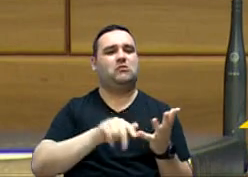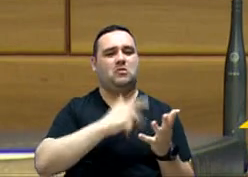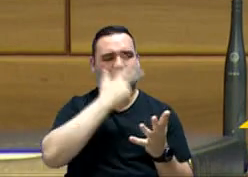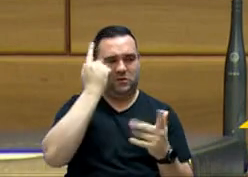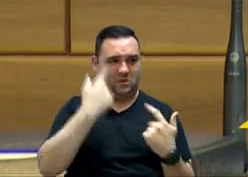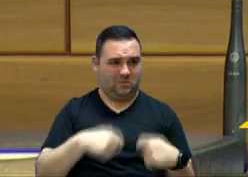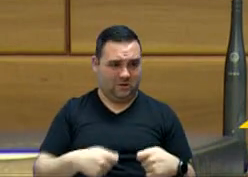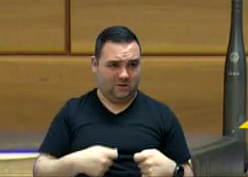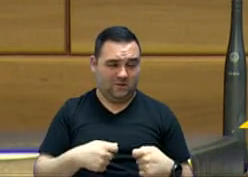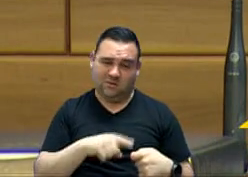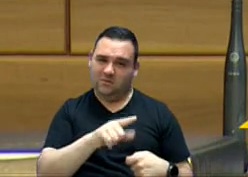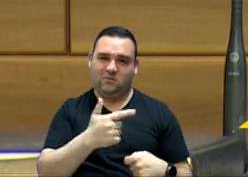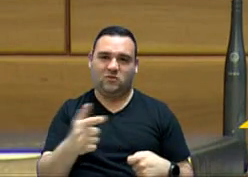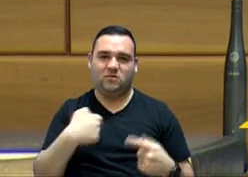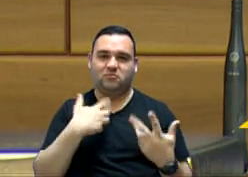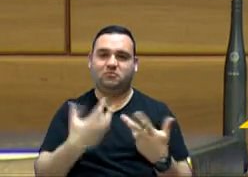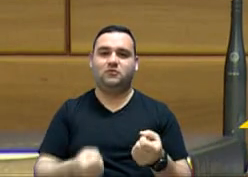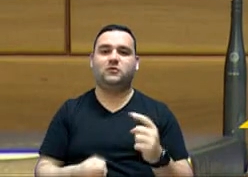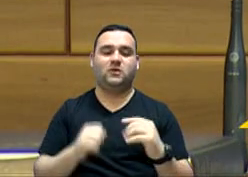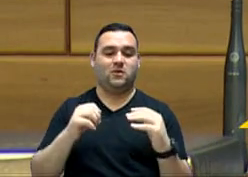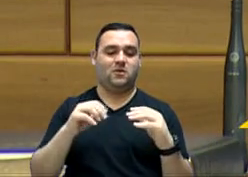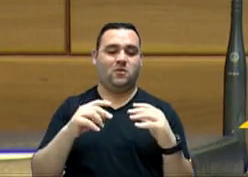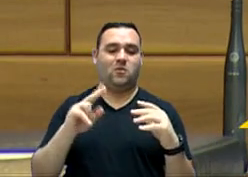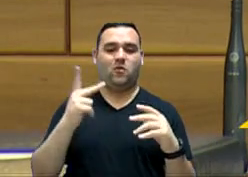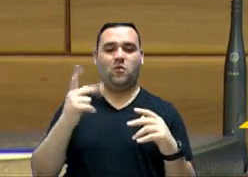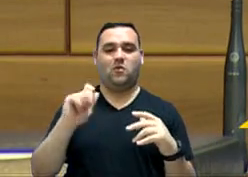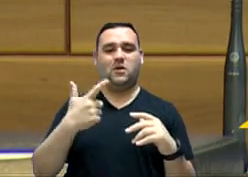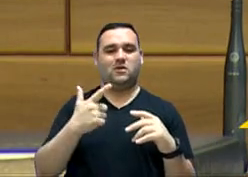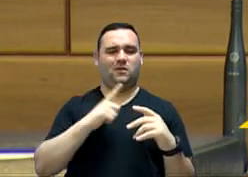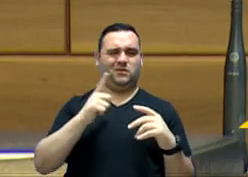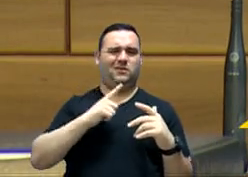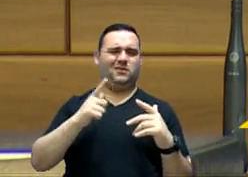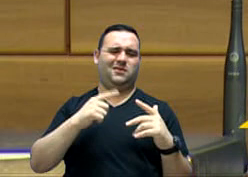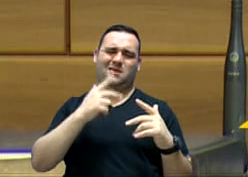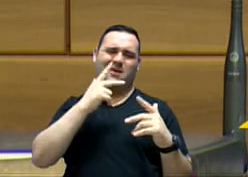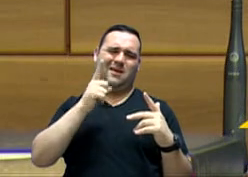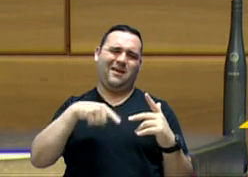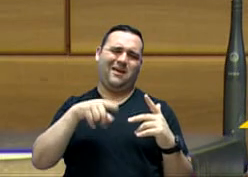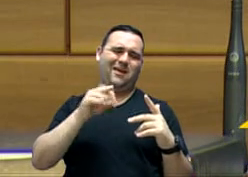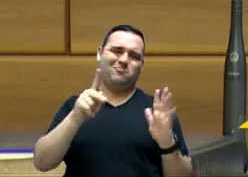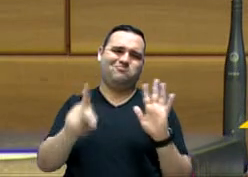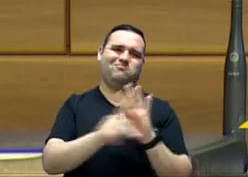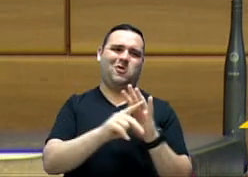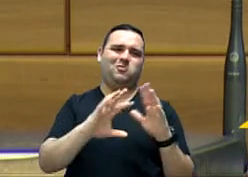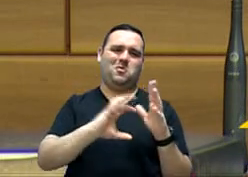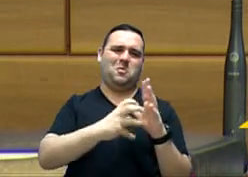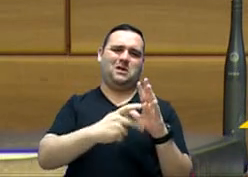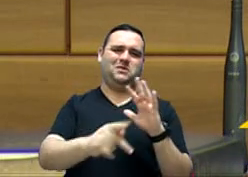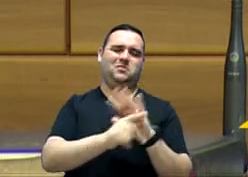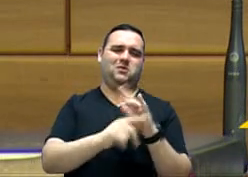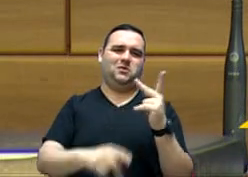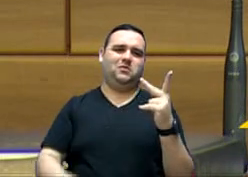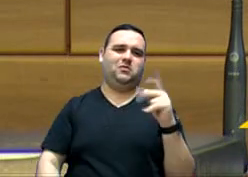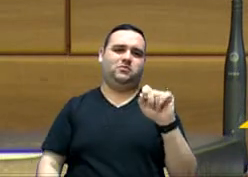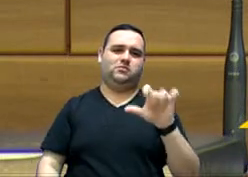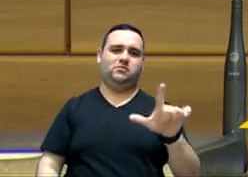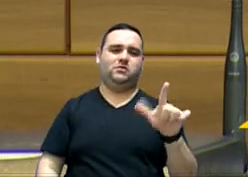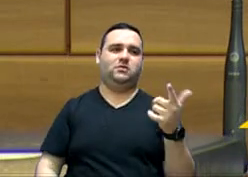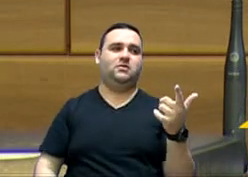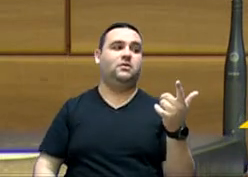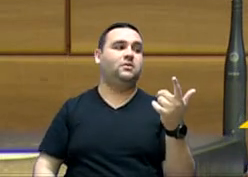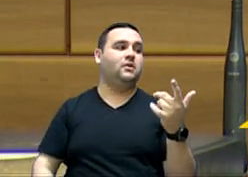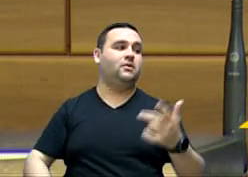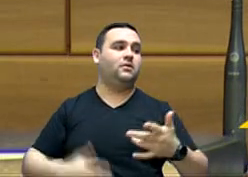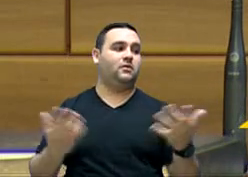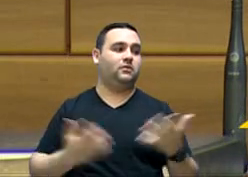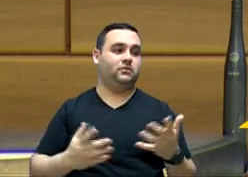mais precisam, né? É um partido que diz que defende. É a incoerência própria do PSOL. Então,